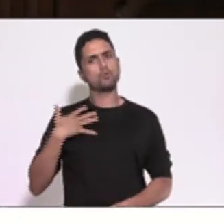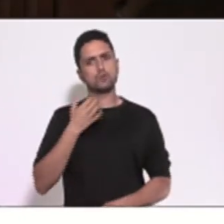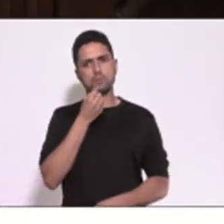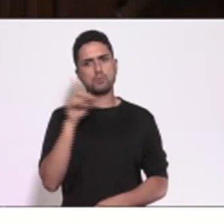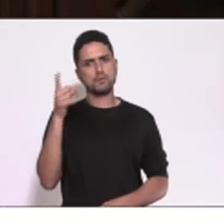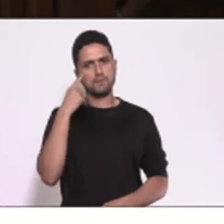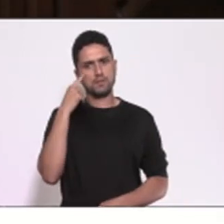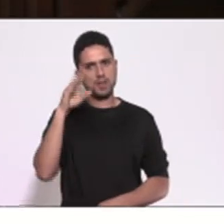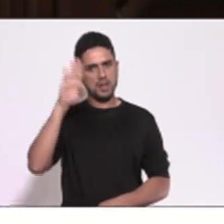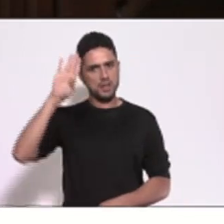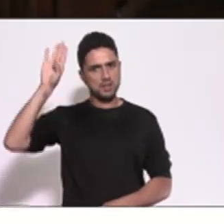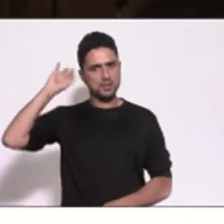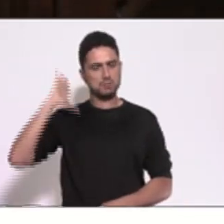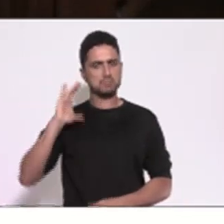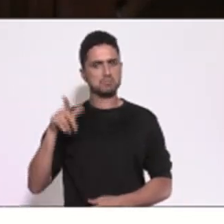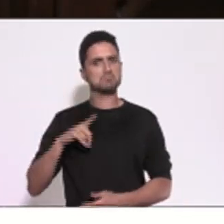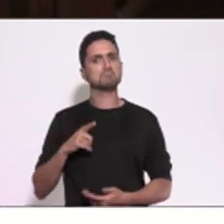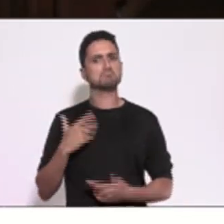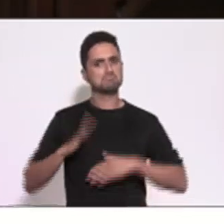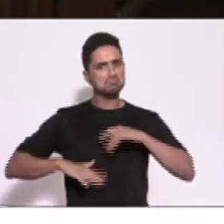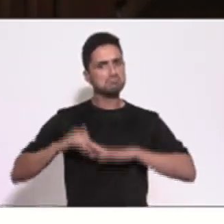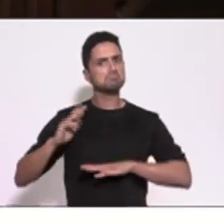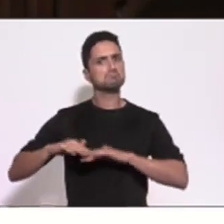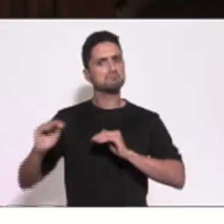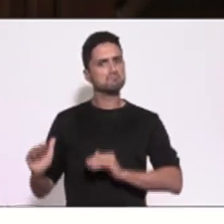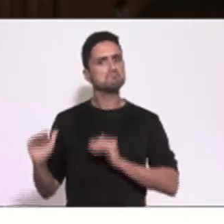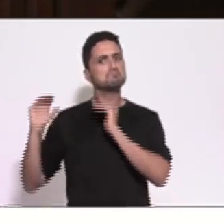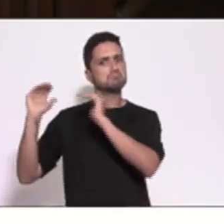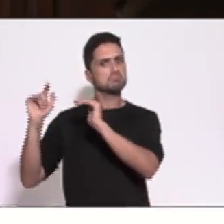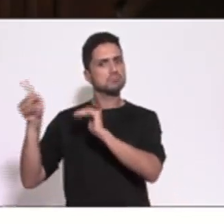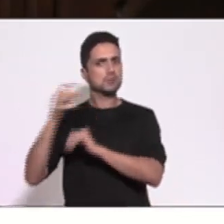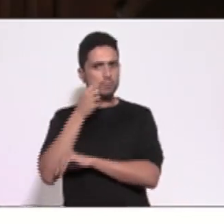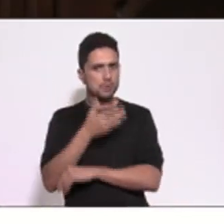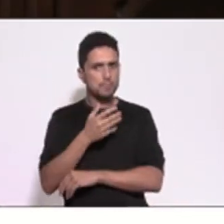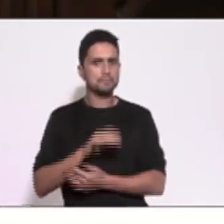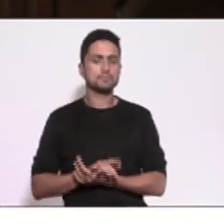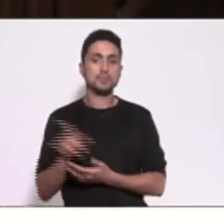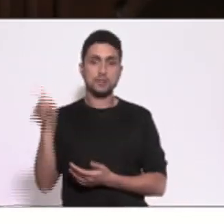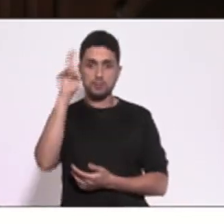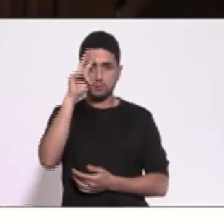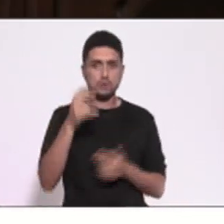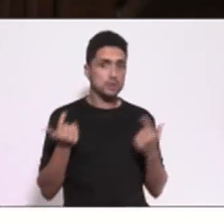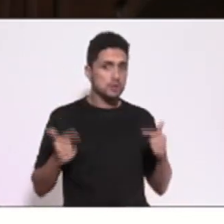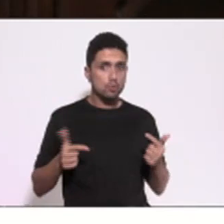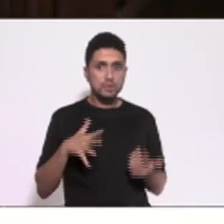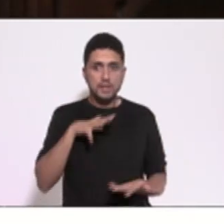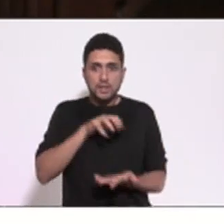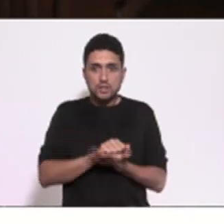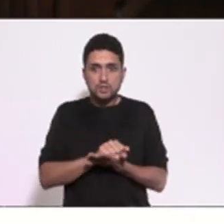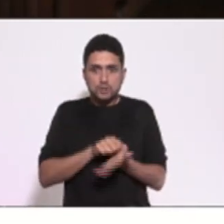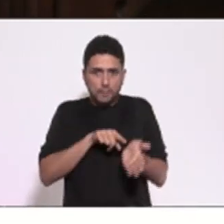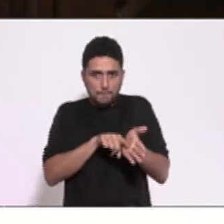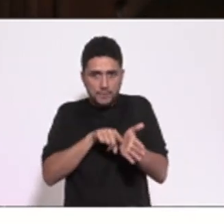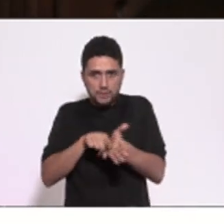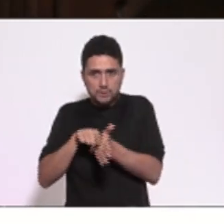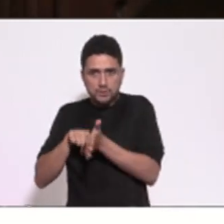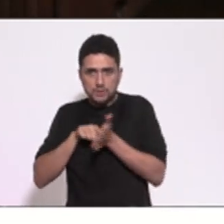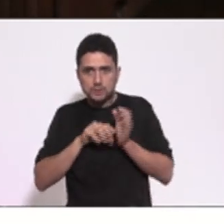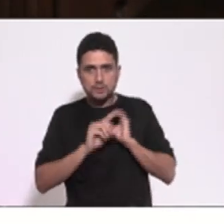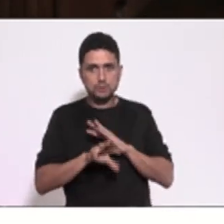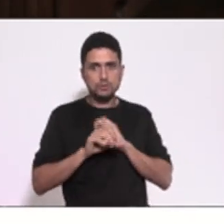carreira acadêmica tão consolidada. Ana Karina lembrou, olha, não há registro na pesquisa em educação